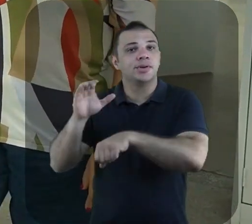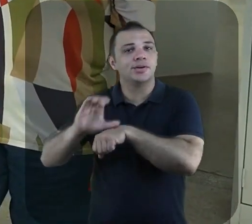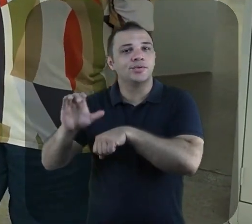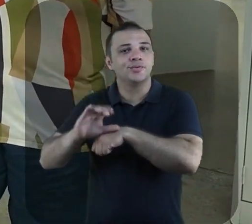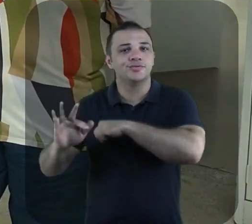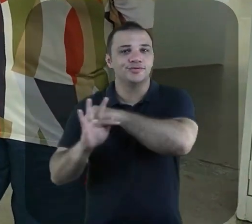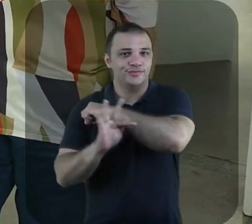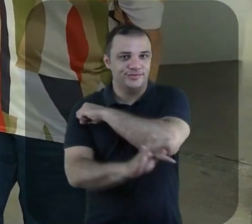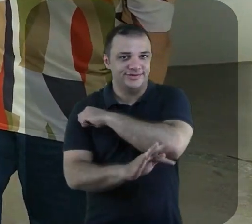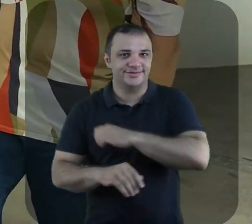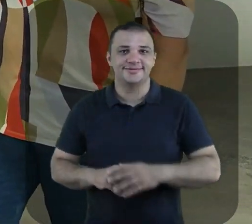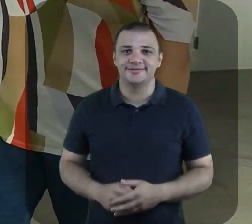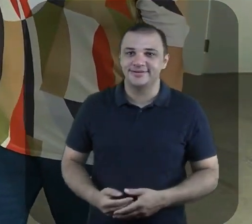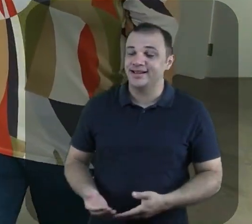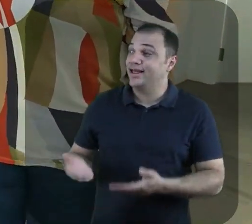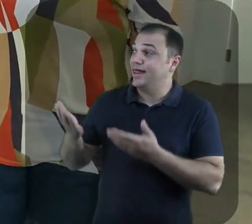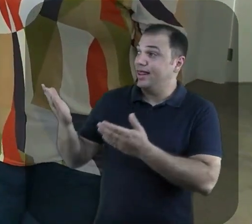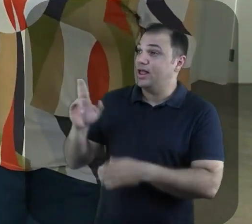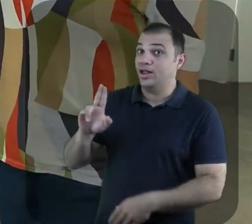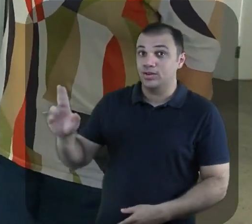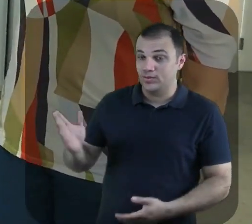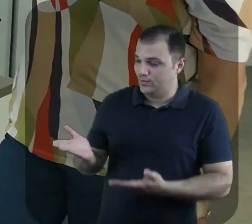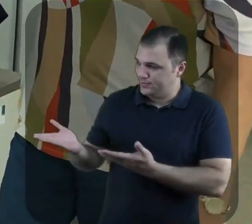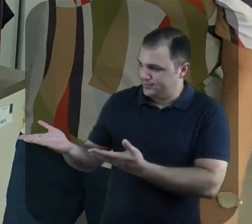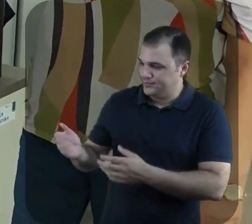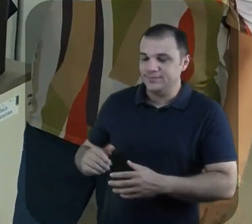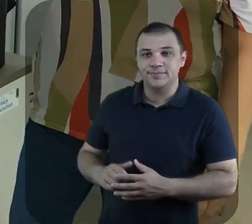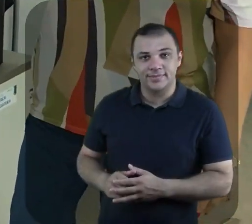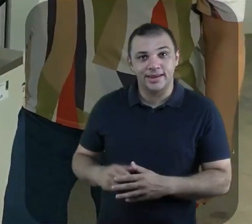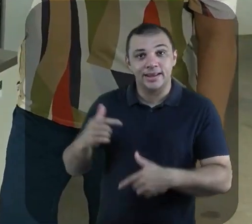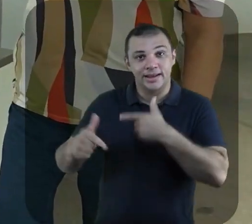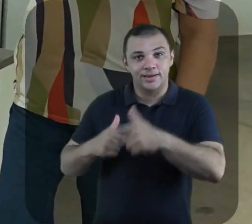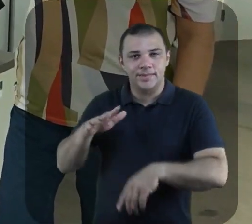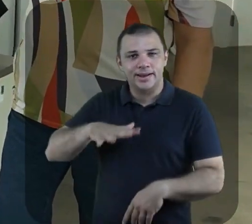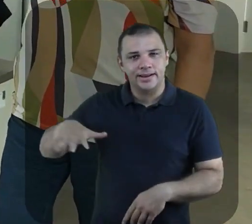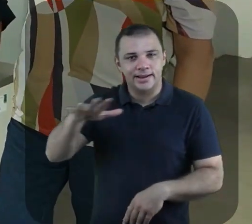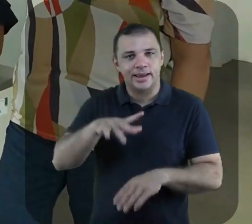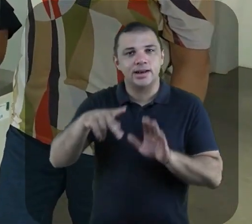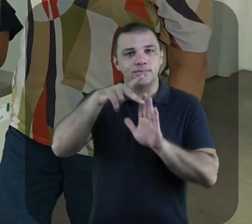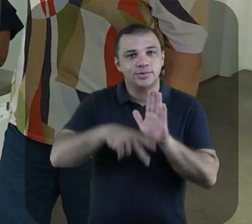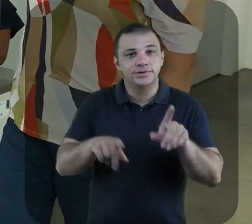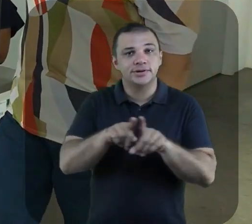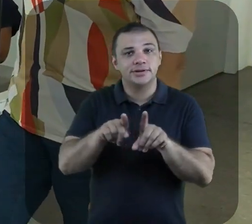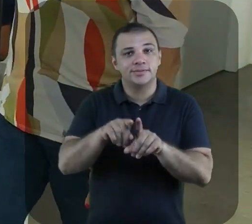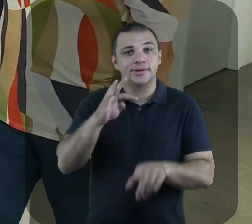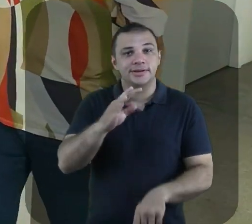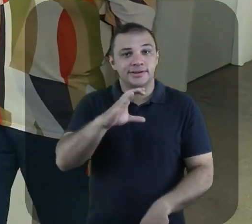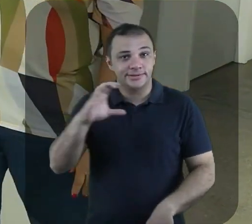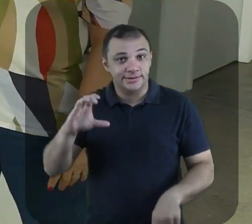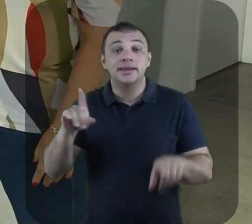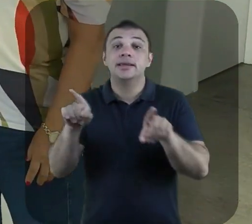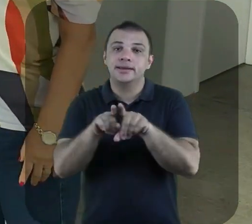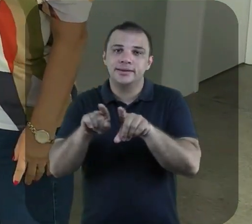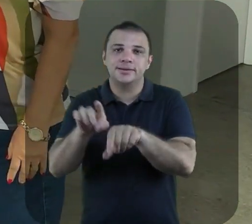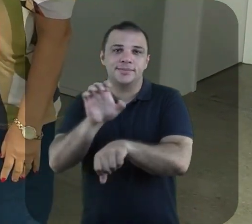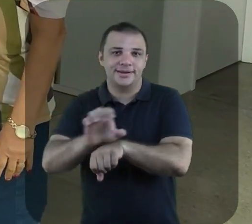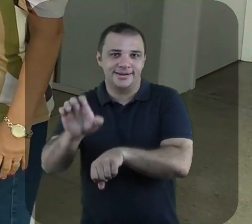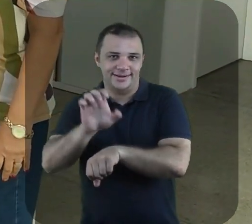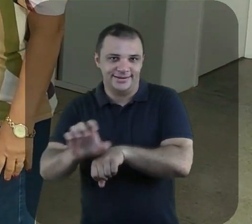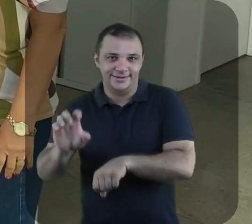Mônica e Edila. Aqui está a equipe de projetos e TCC, também com estágios,